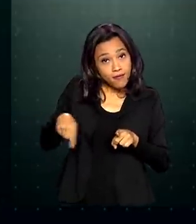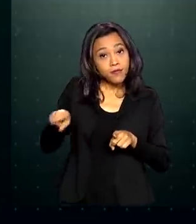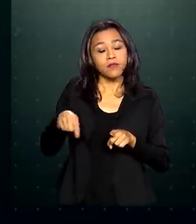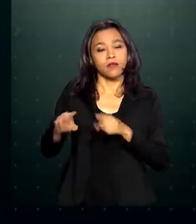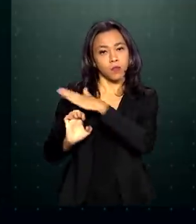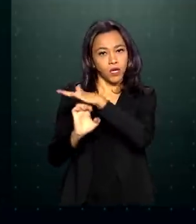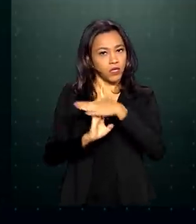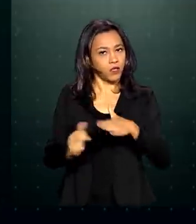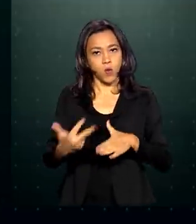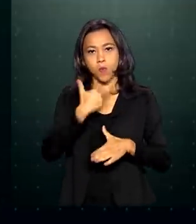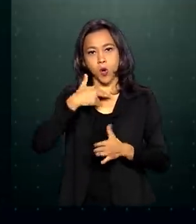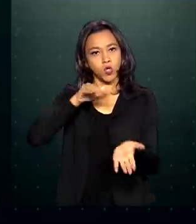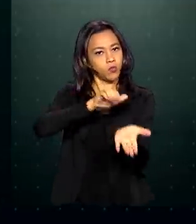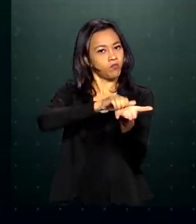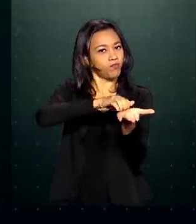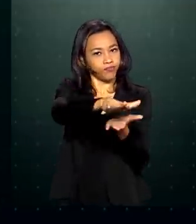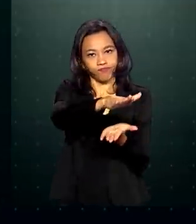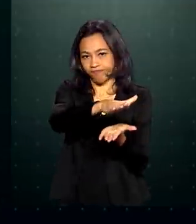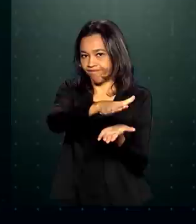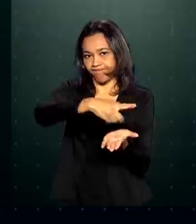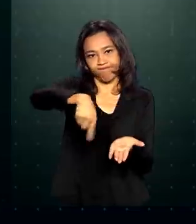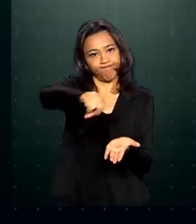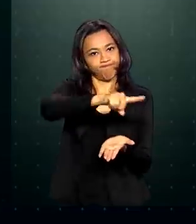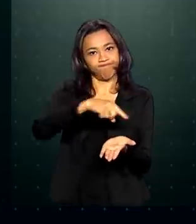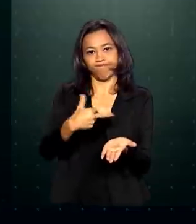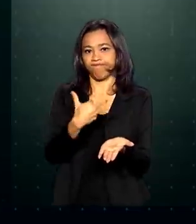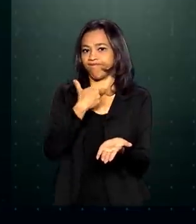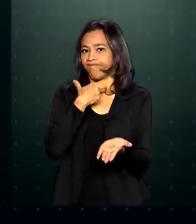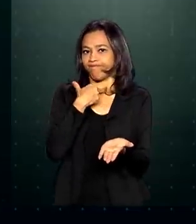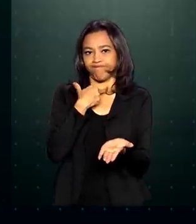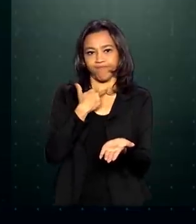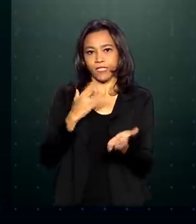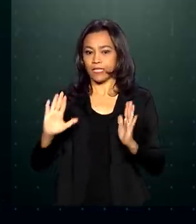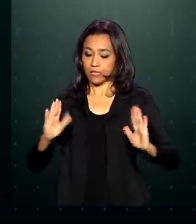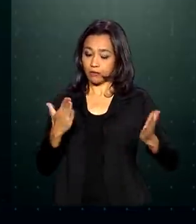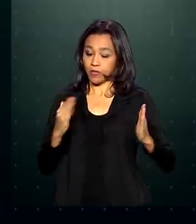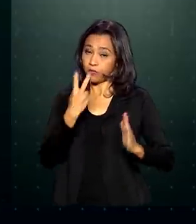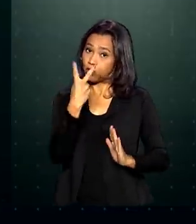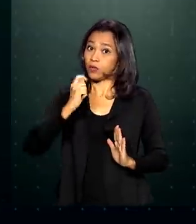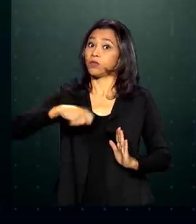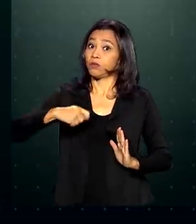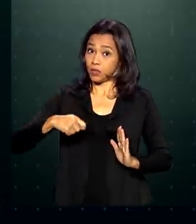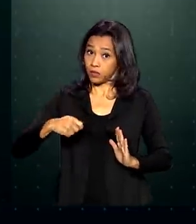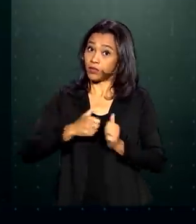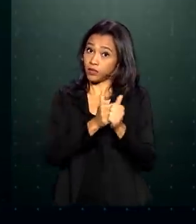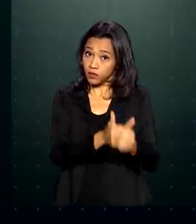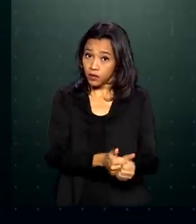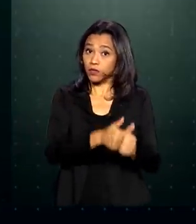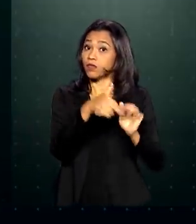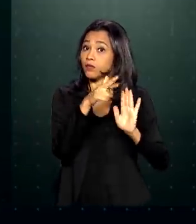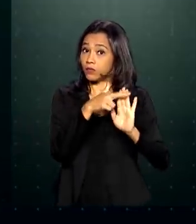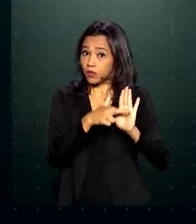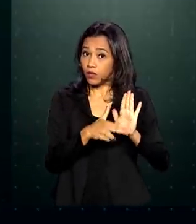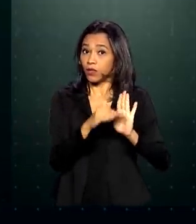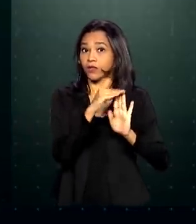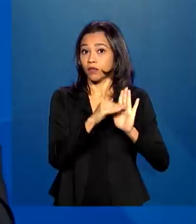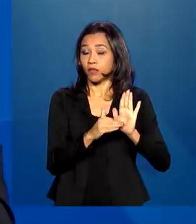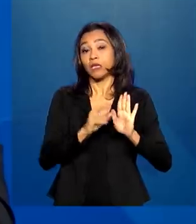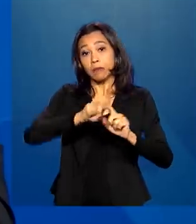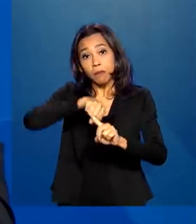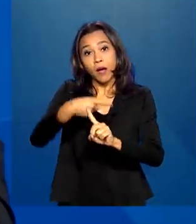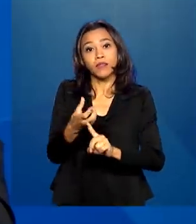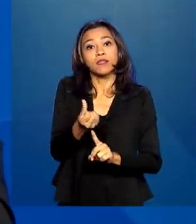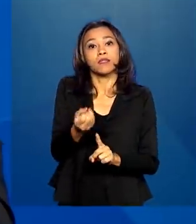impedidas de demitir os funcionários sem justa causa durante os dois meses do programa, mais 60 dias.